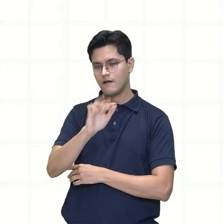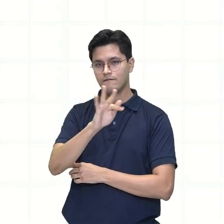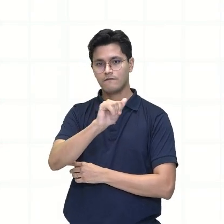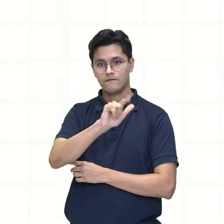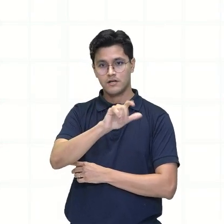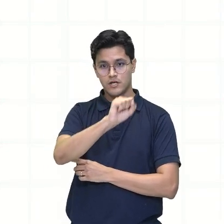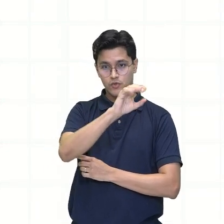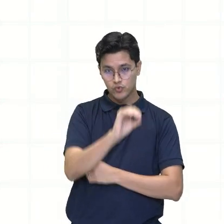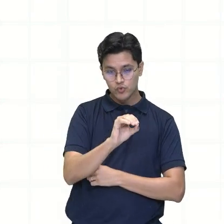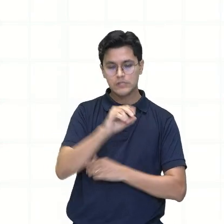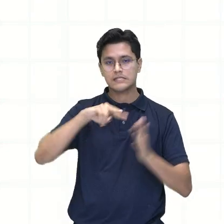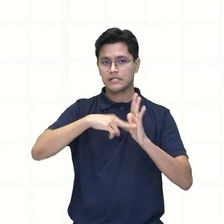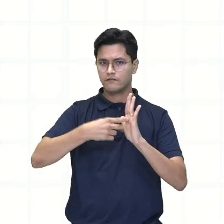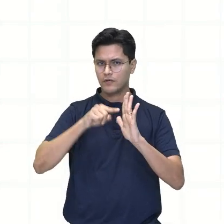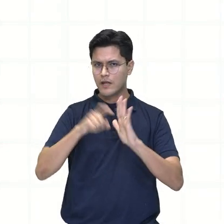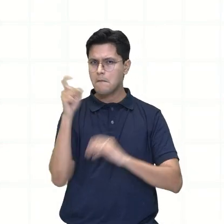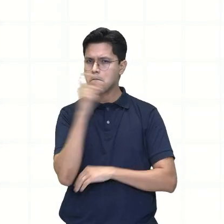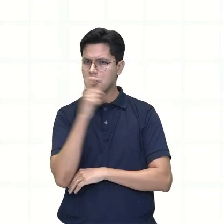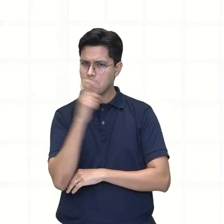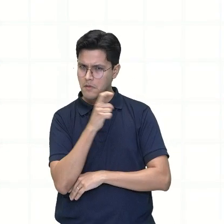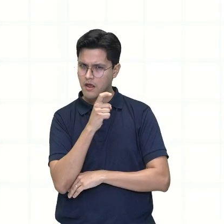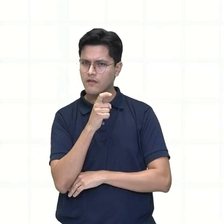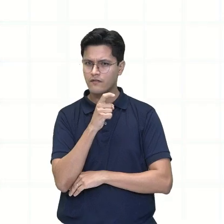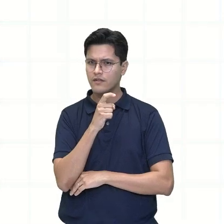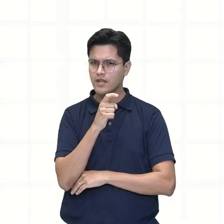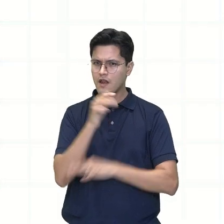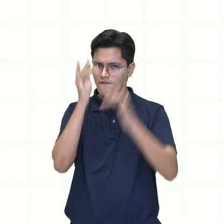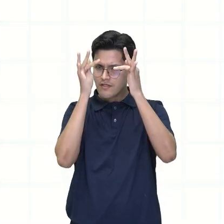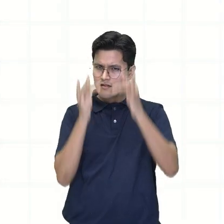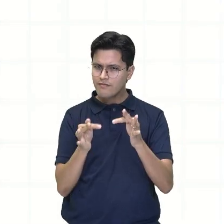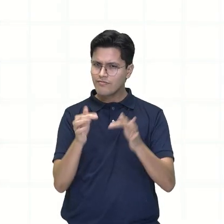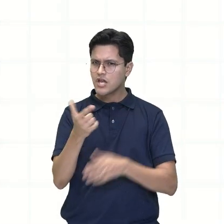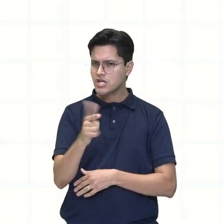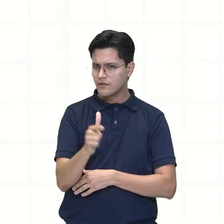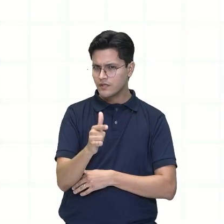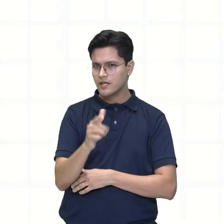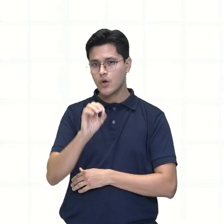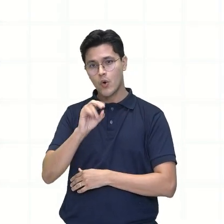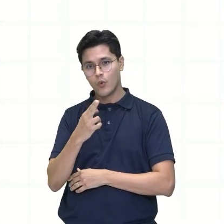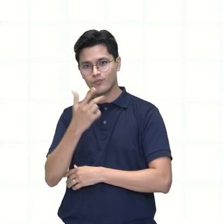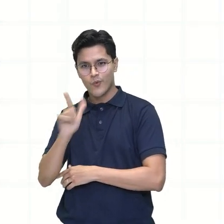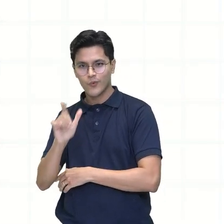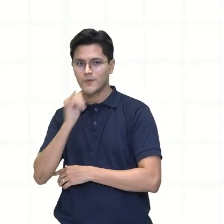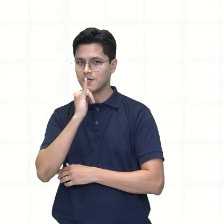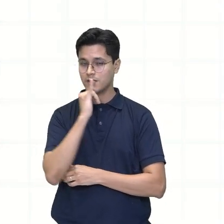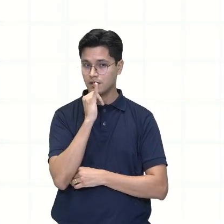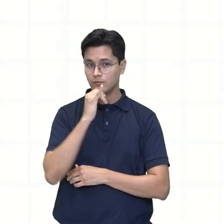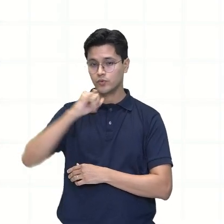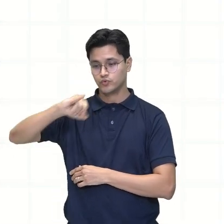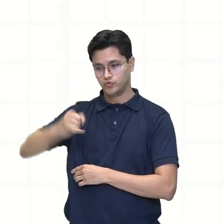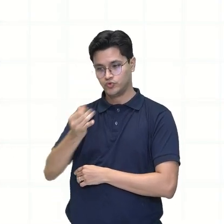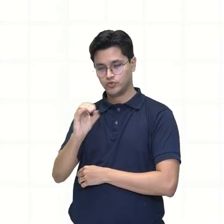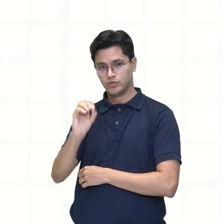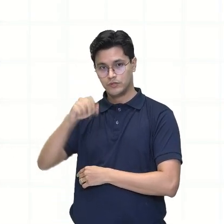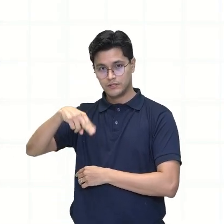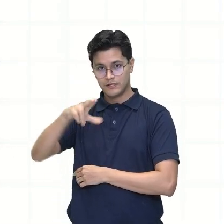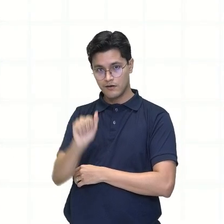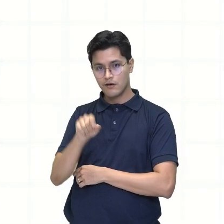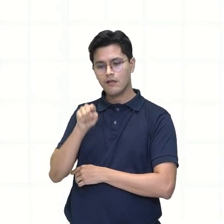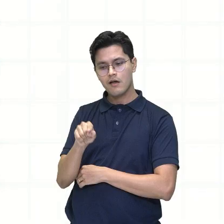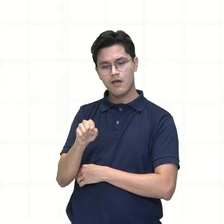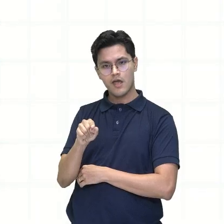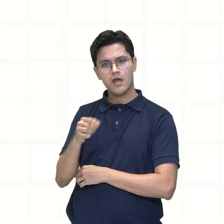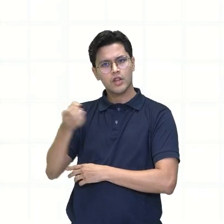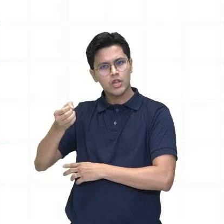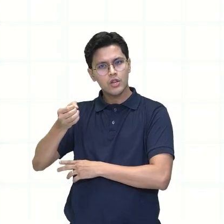Olha o outro exemplo. Joana é uma nova pessoa. Joana é uma pessoa nova, nova. Ó, consegue perceber? Quando eu digo nova